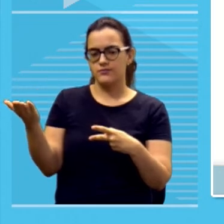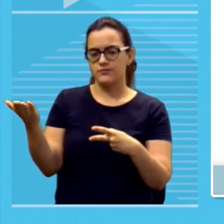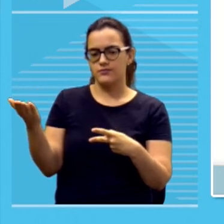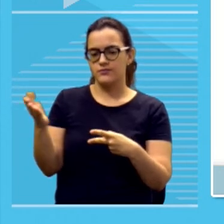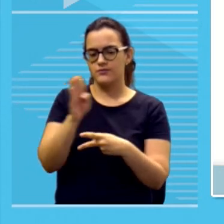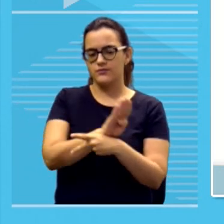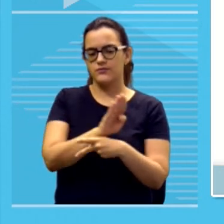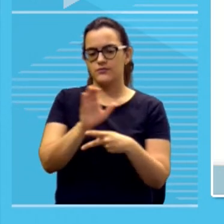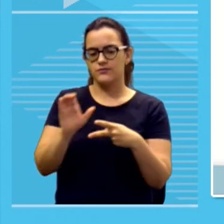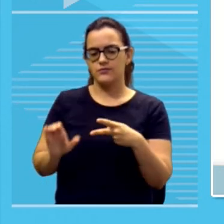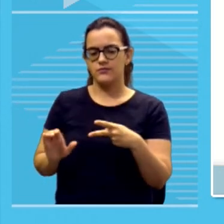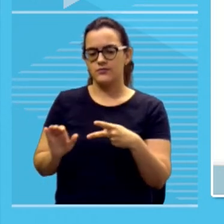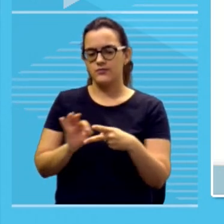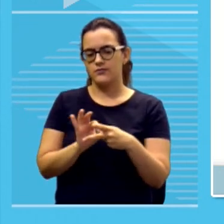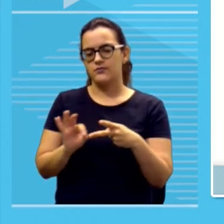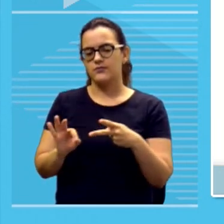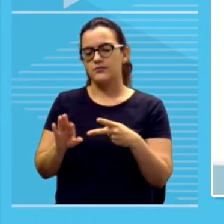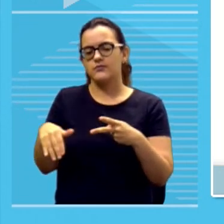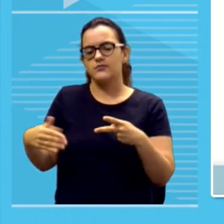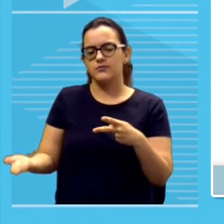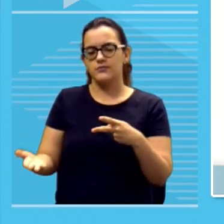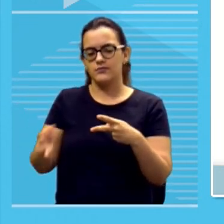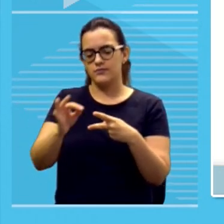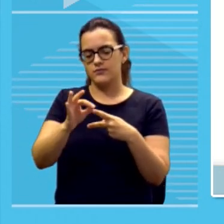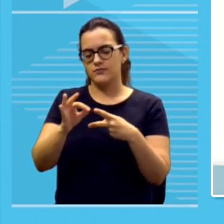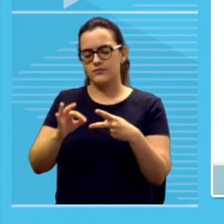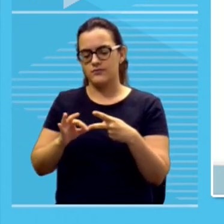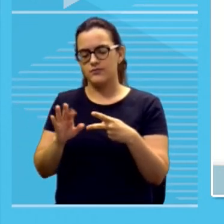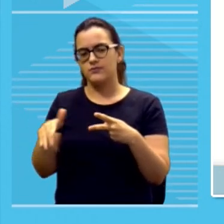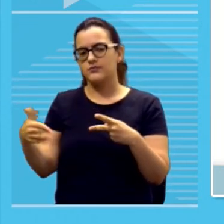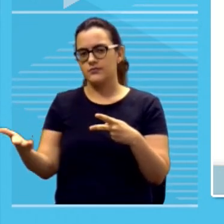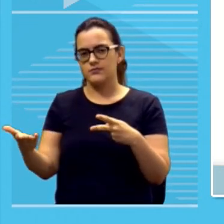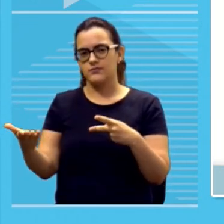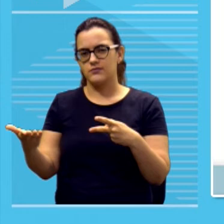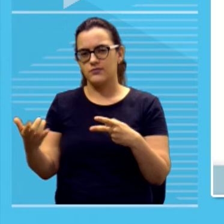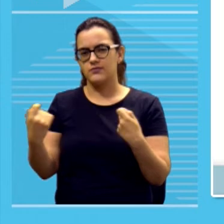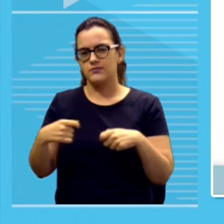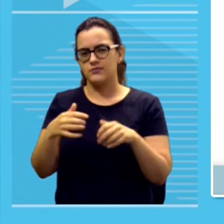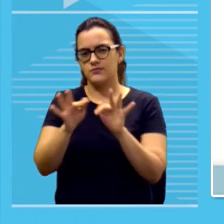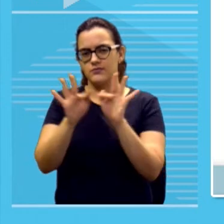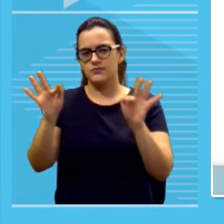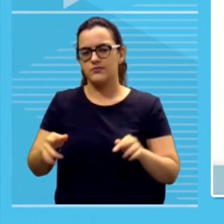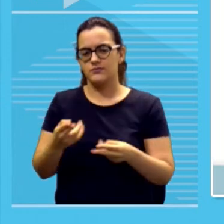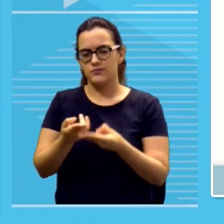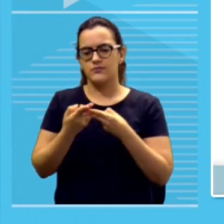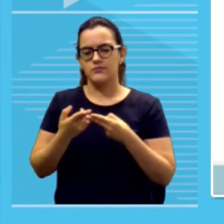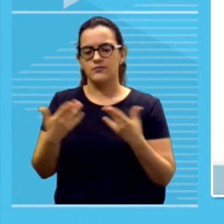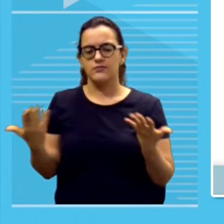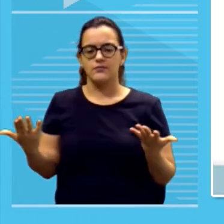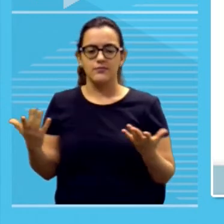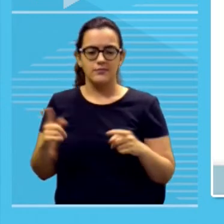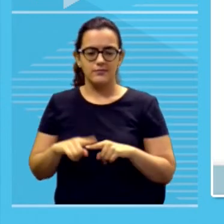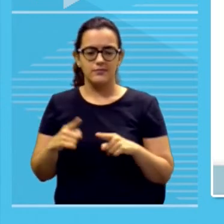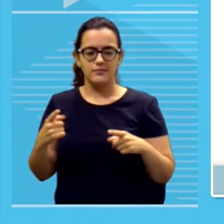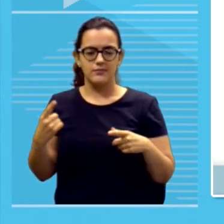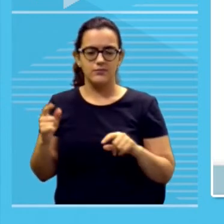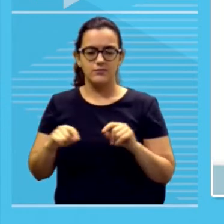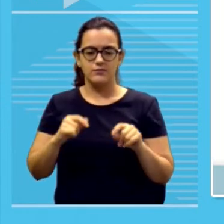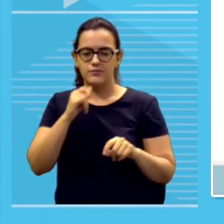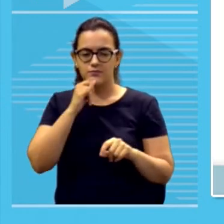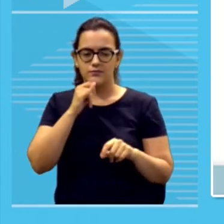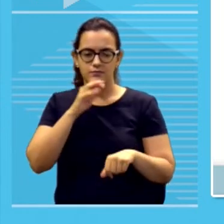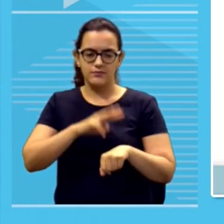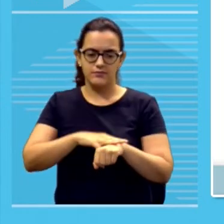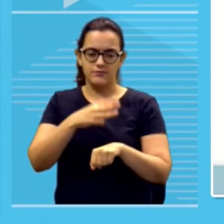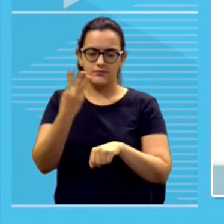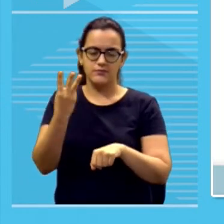depois eu Calculava a distância do B para o c você entendeu e depois somava precisava do desenho